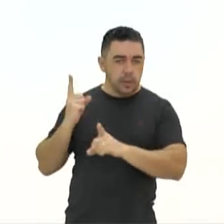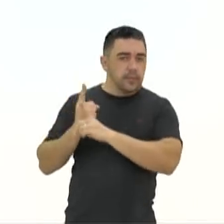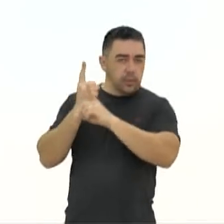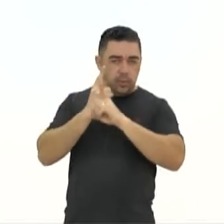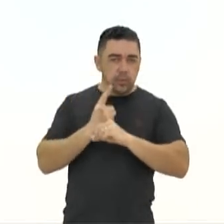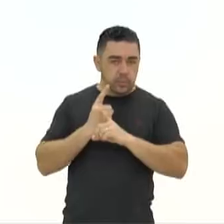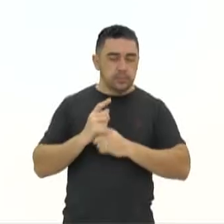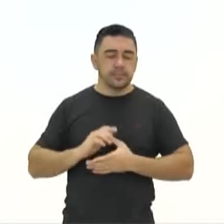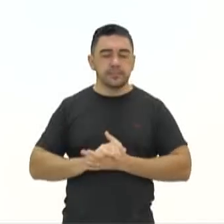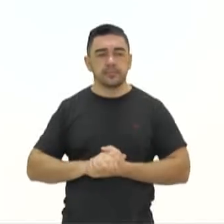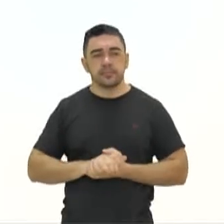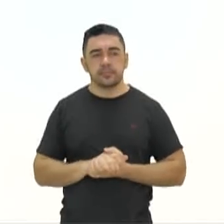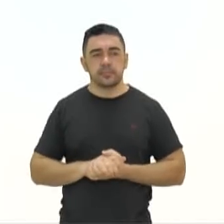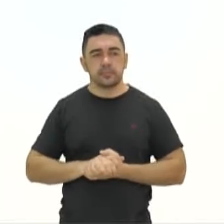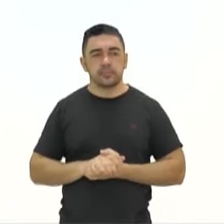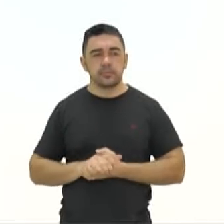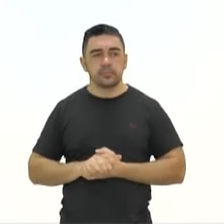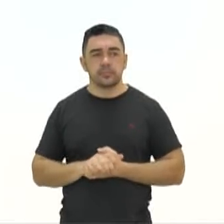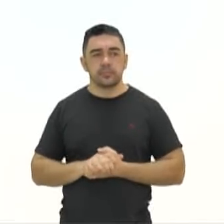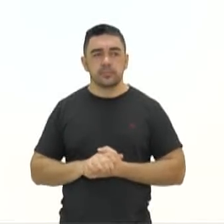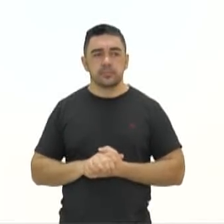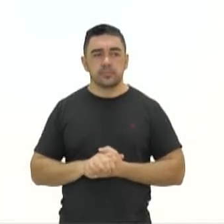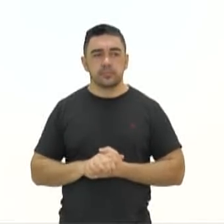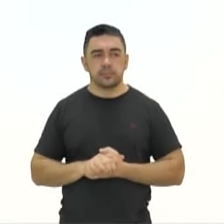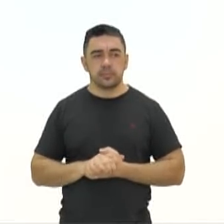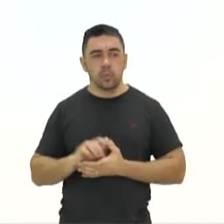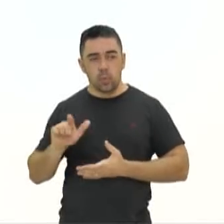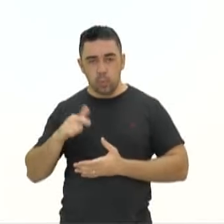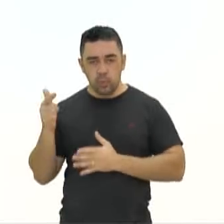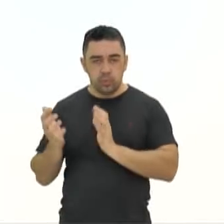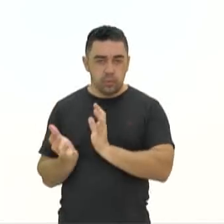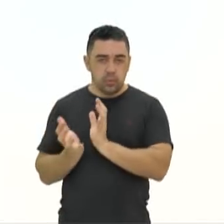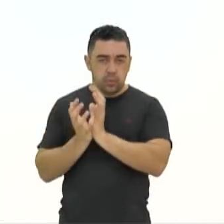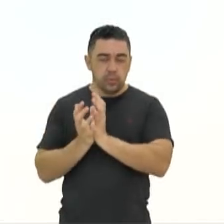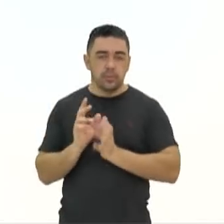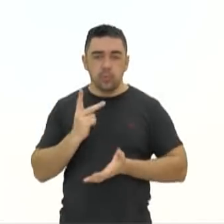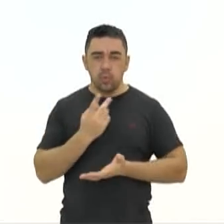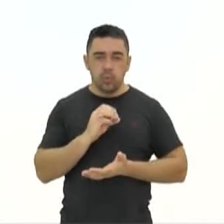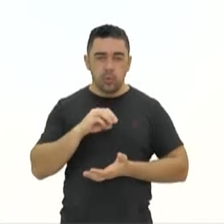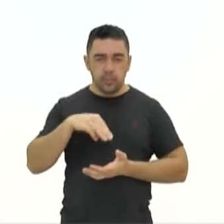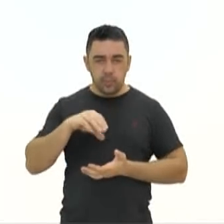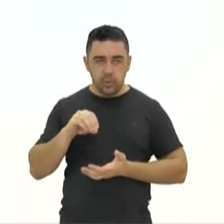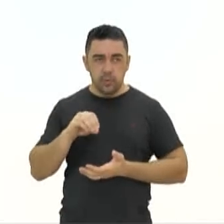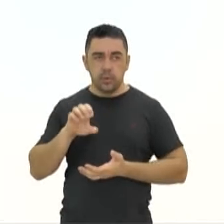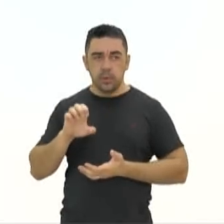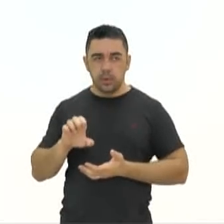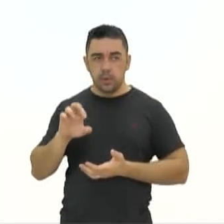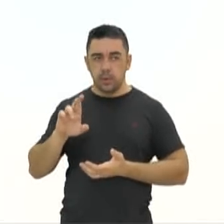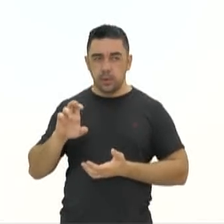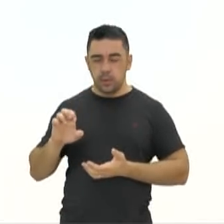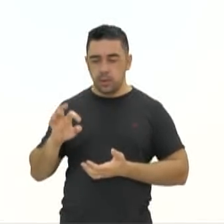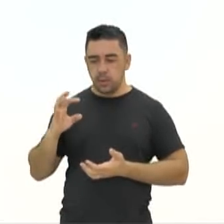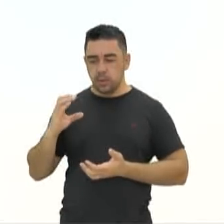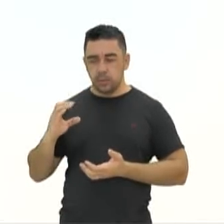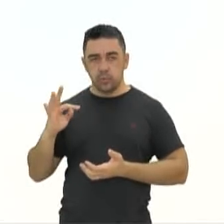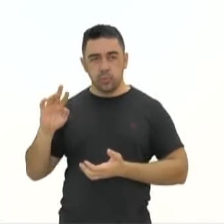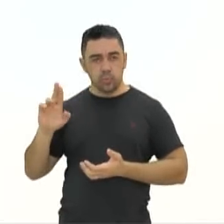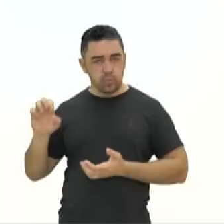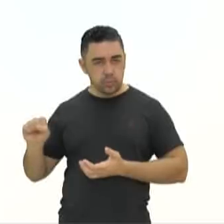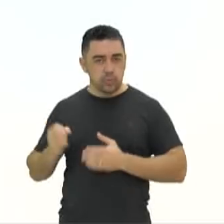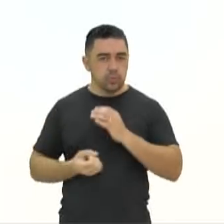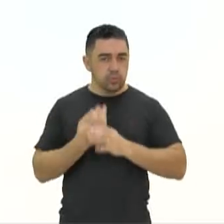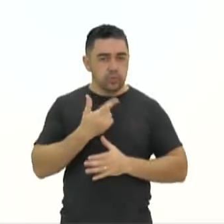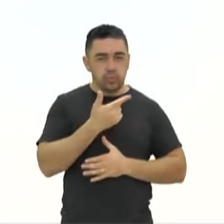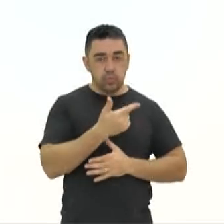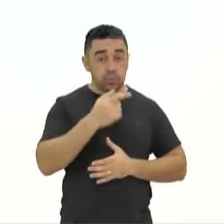encontradas fossilizadas, tá? O outro grupo, né, que distinguiu eles lá, o Homo erectus. O Homo erectus surgiu ali há